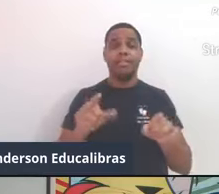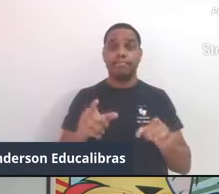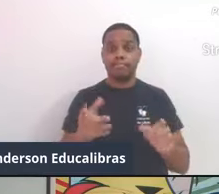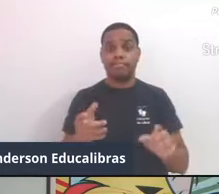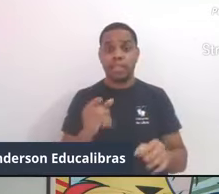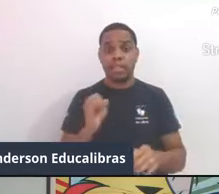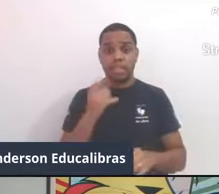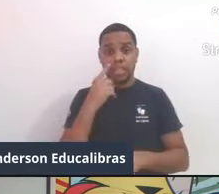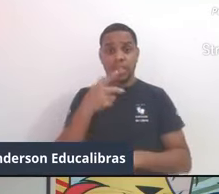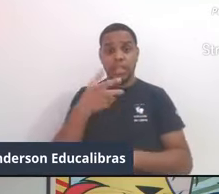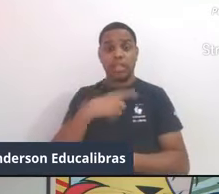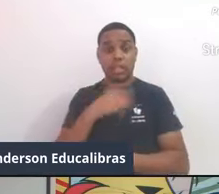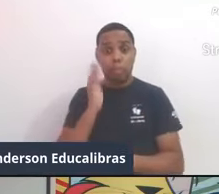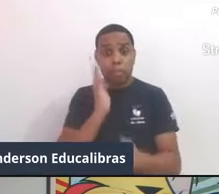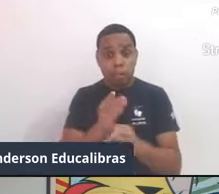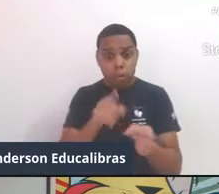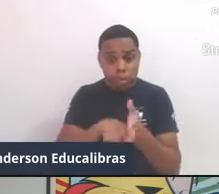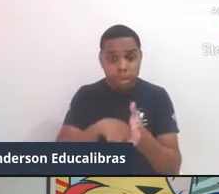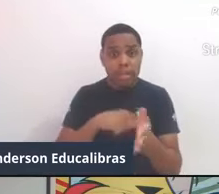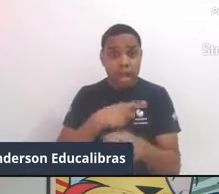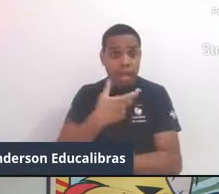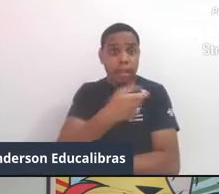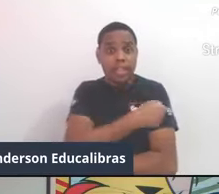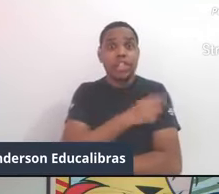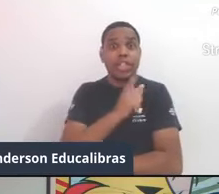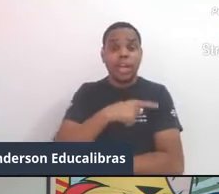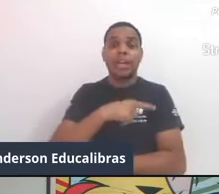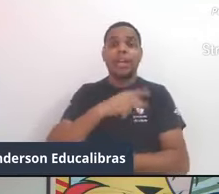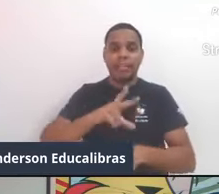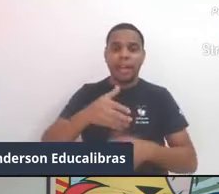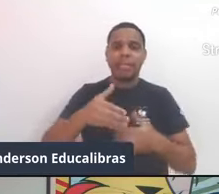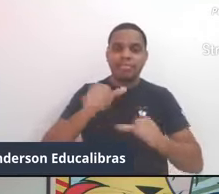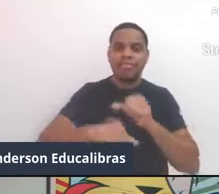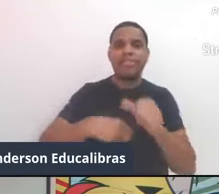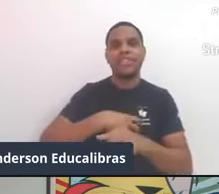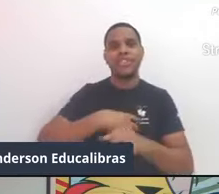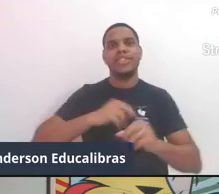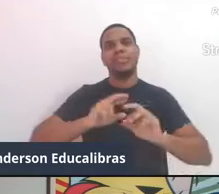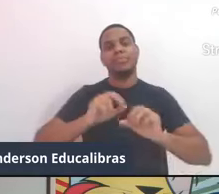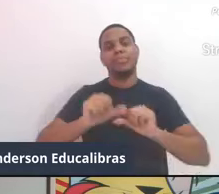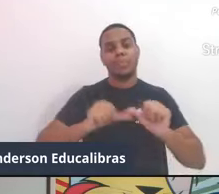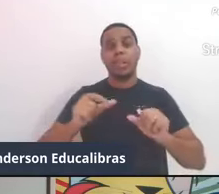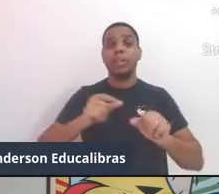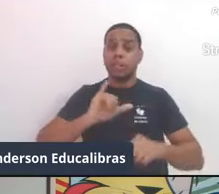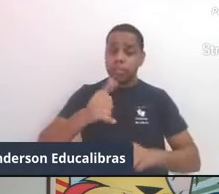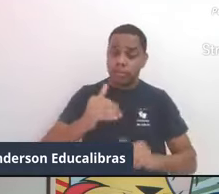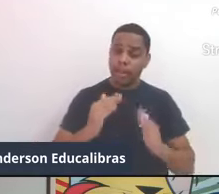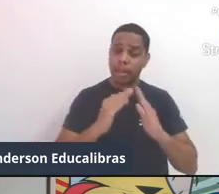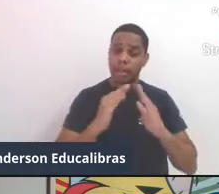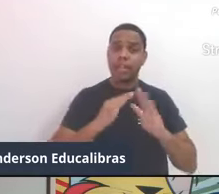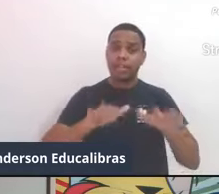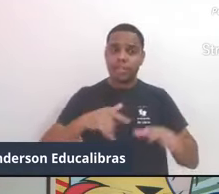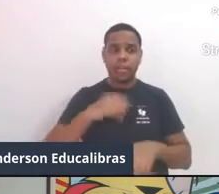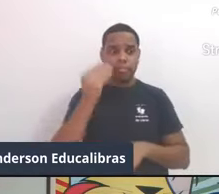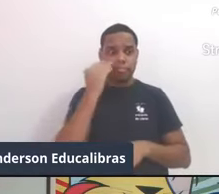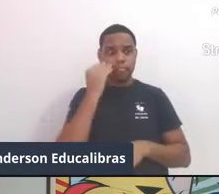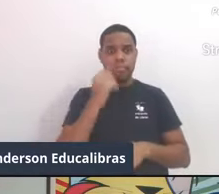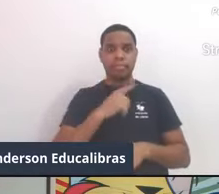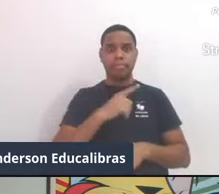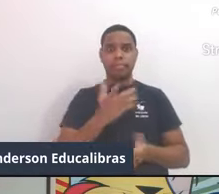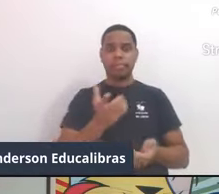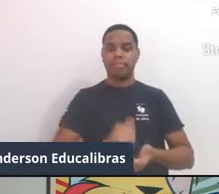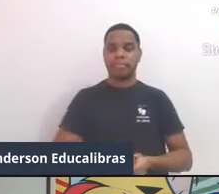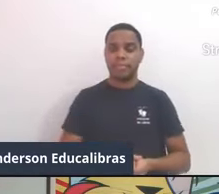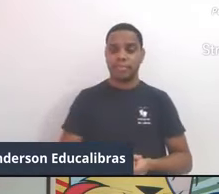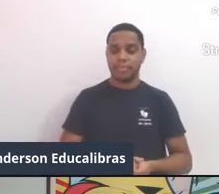encontrar uma vacina, isso vai ser a nossa realidade por um bom tempo. Então, por que não usar isso como uma oportunidade, né?